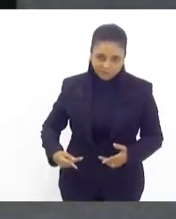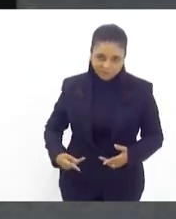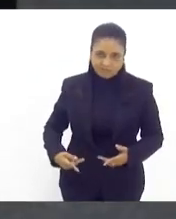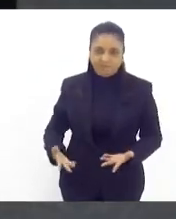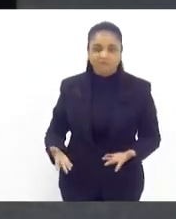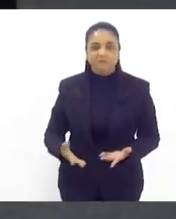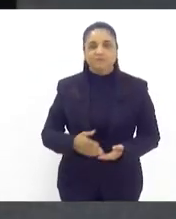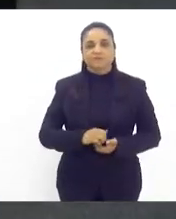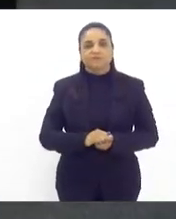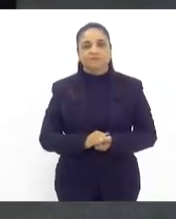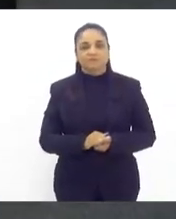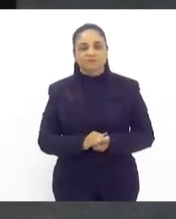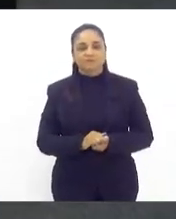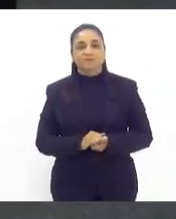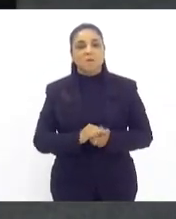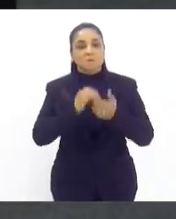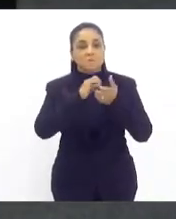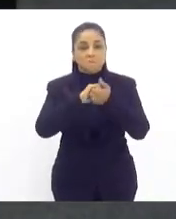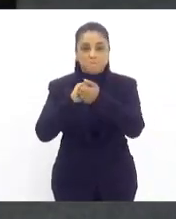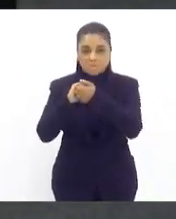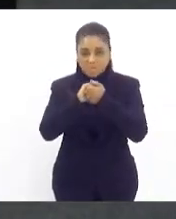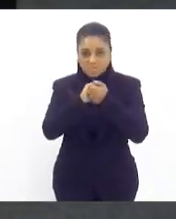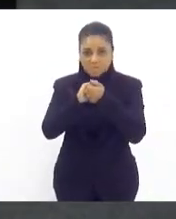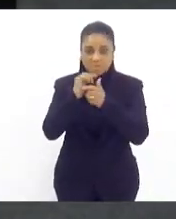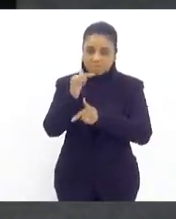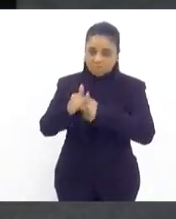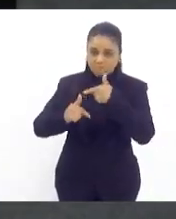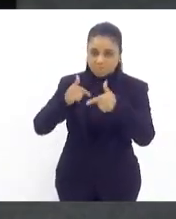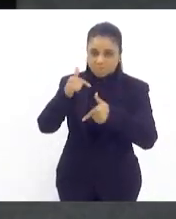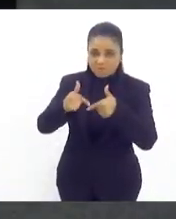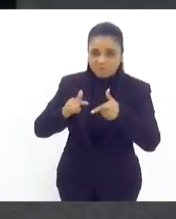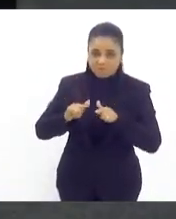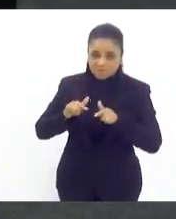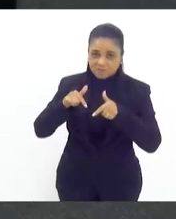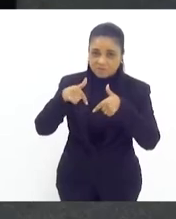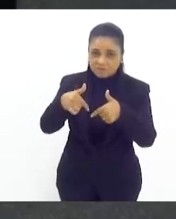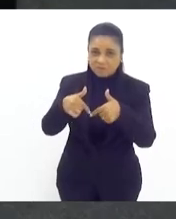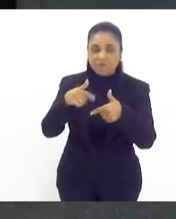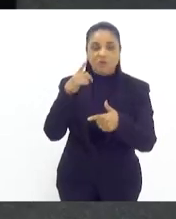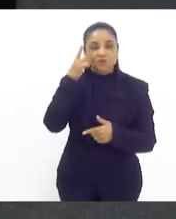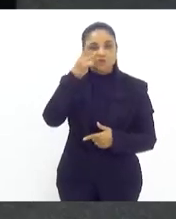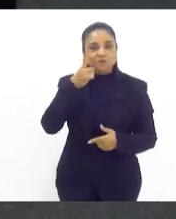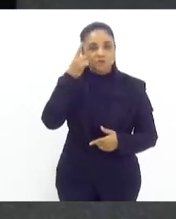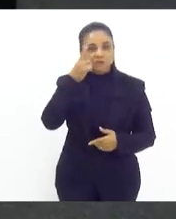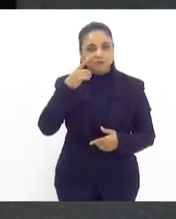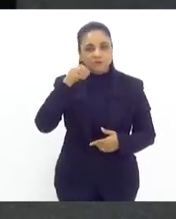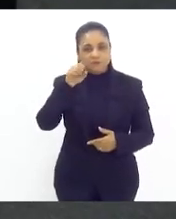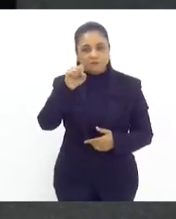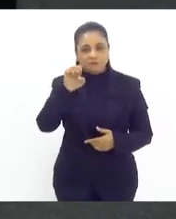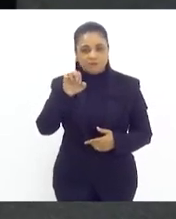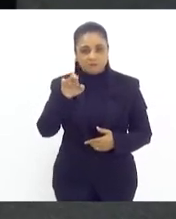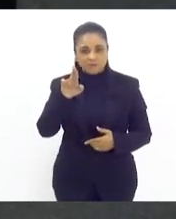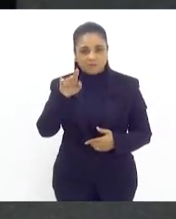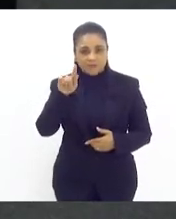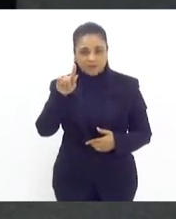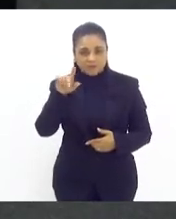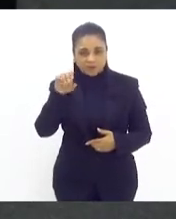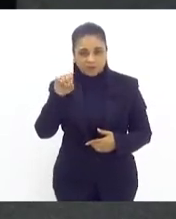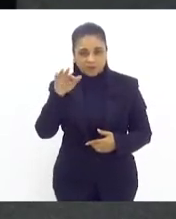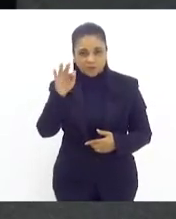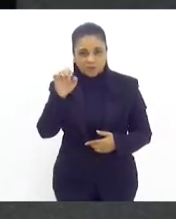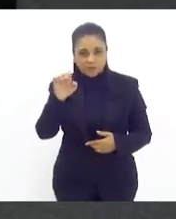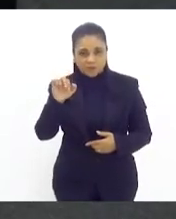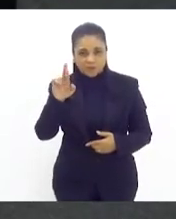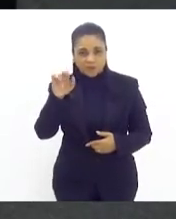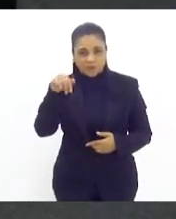eu queria parabenizar a iniciativa né exatamente do deputado Sérgio Fernandes porque o